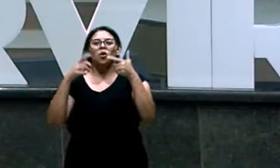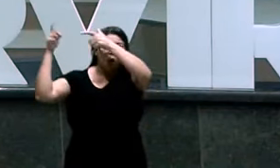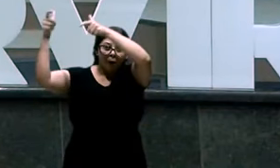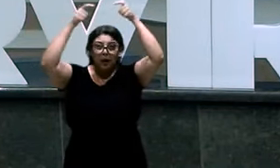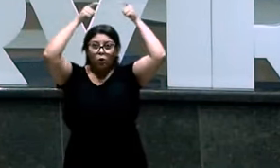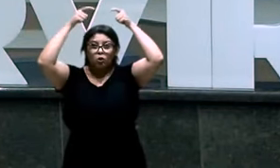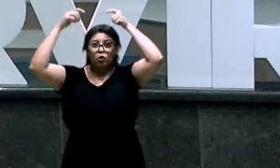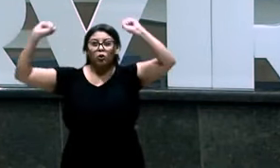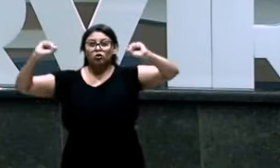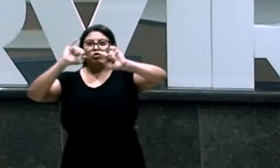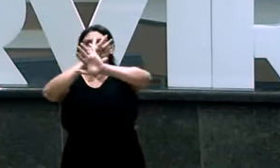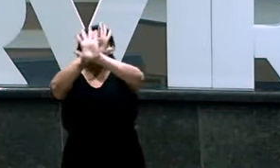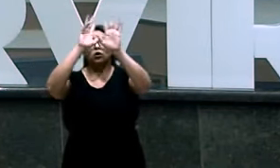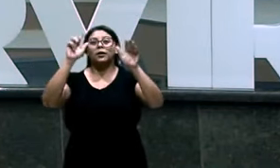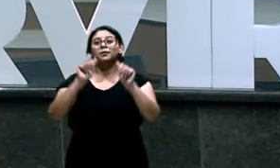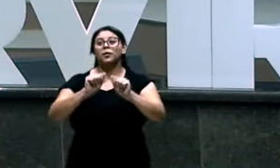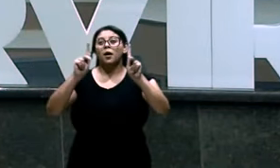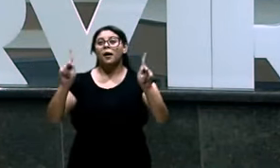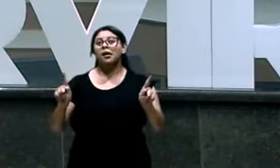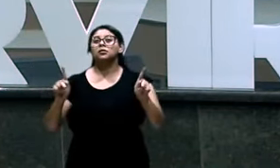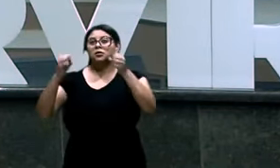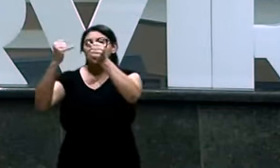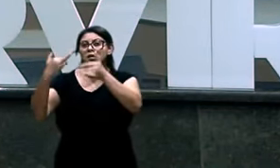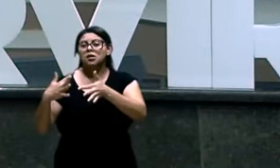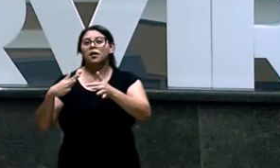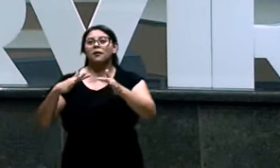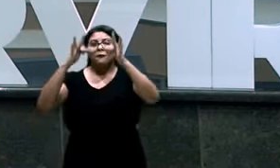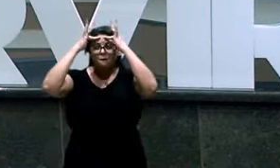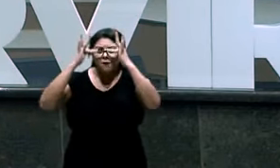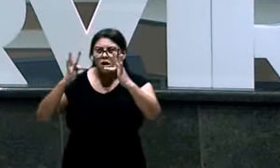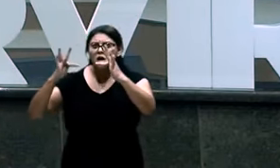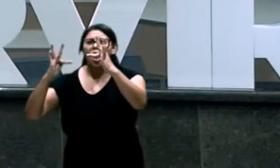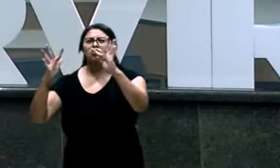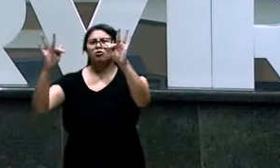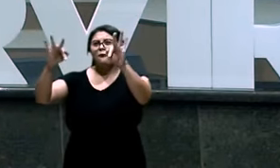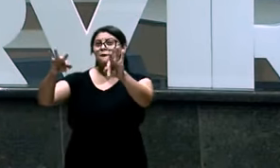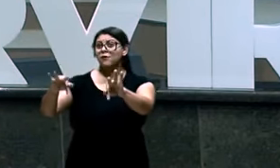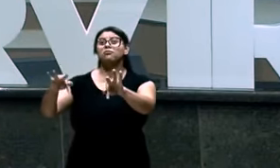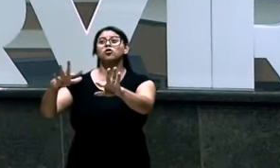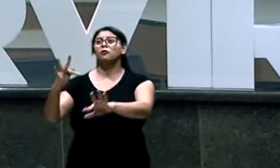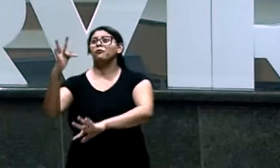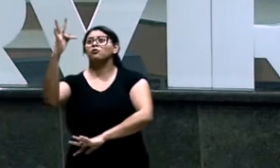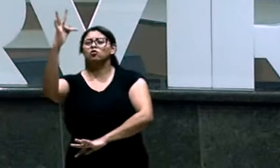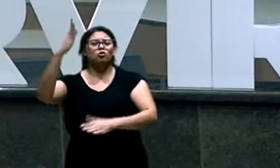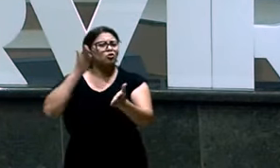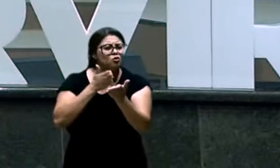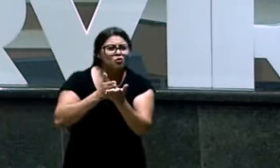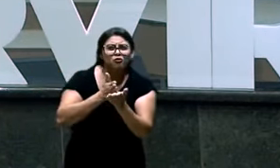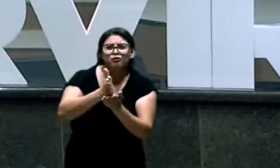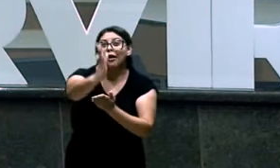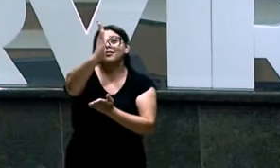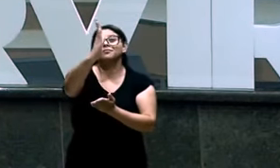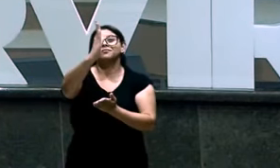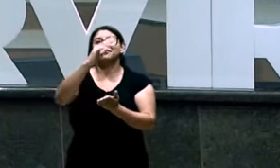glória. Apocalipse 2, 10. Ser fiel até a morte e dar-te-ei a coroa da vida. Mas eu